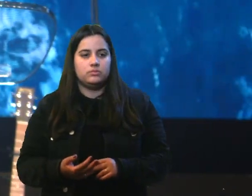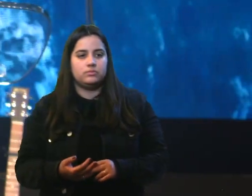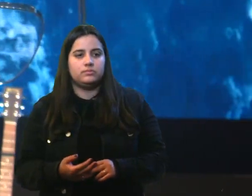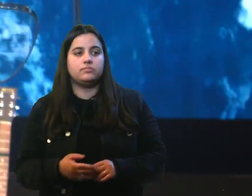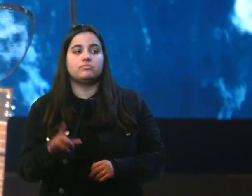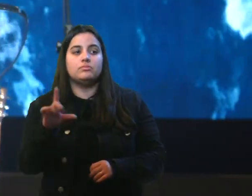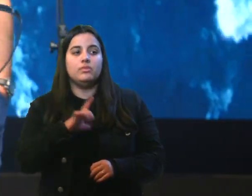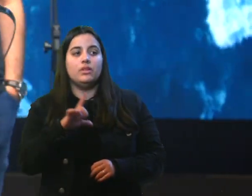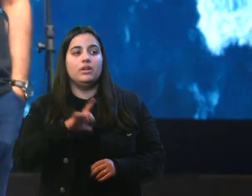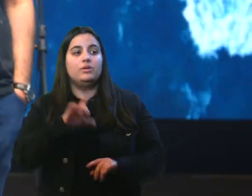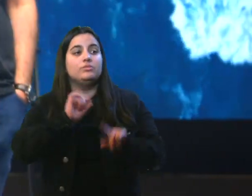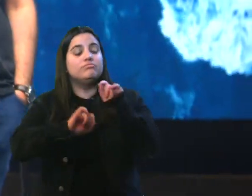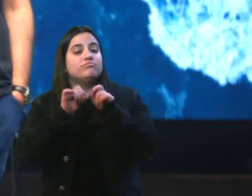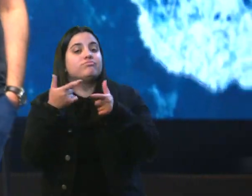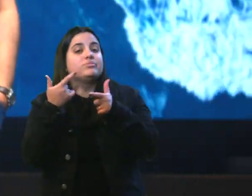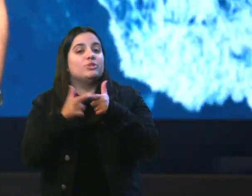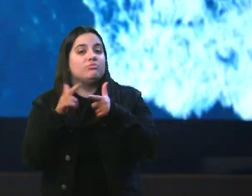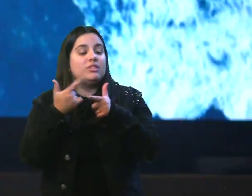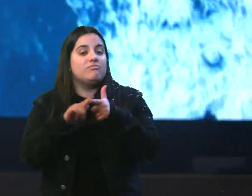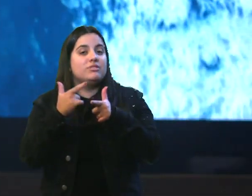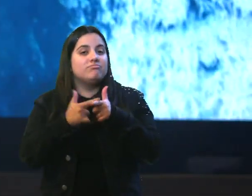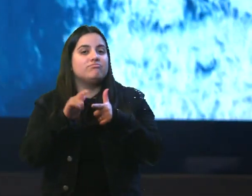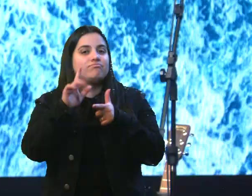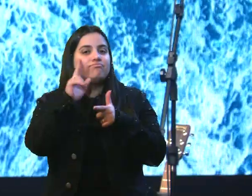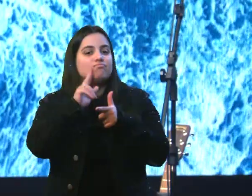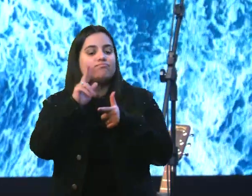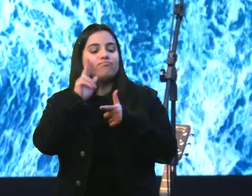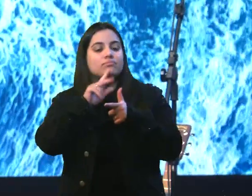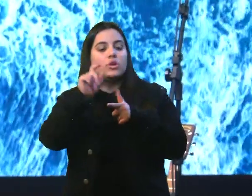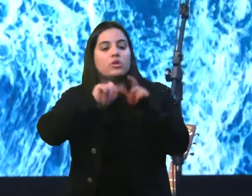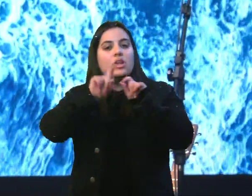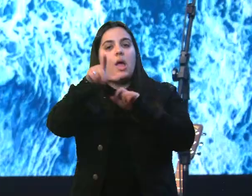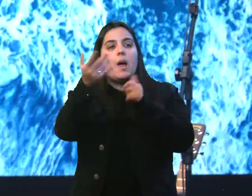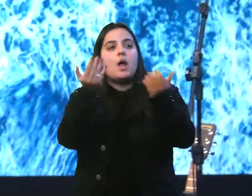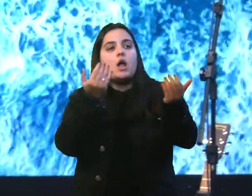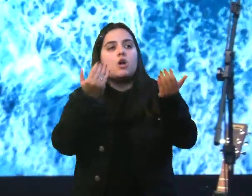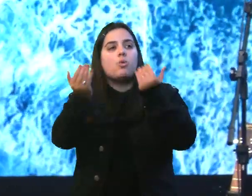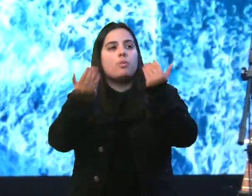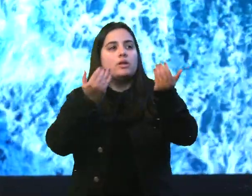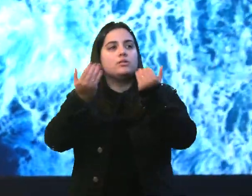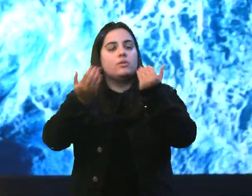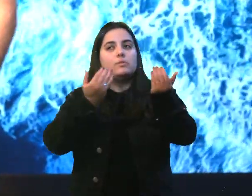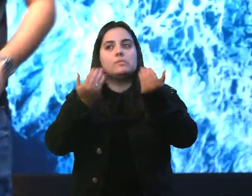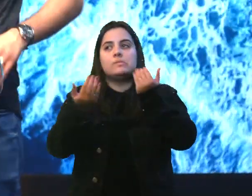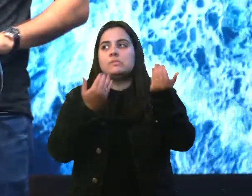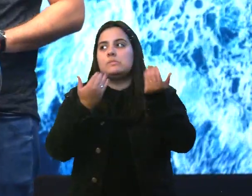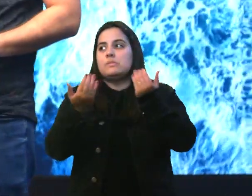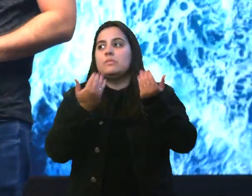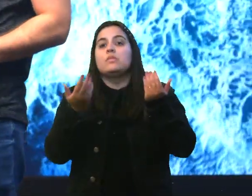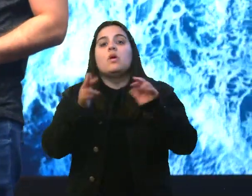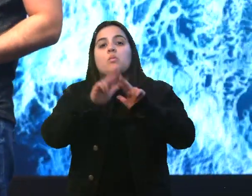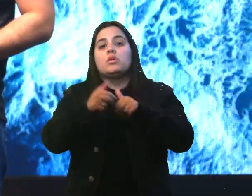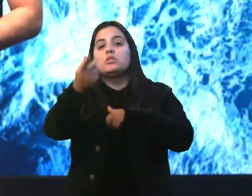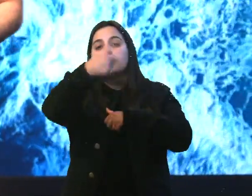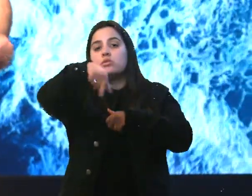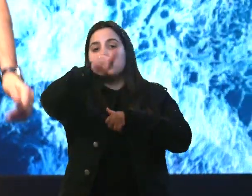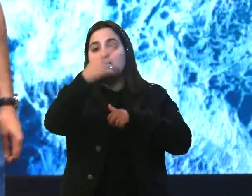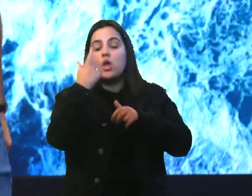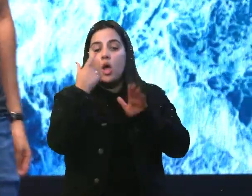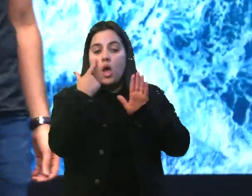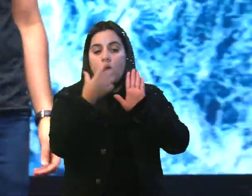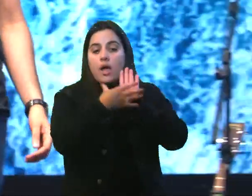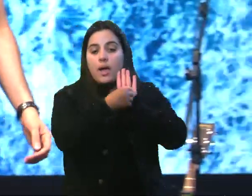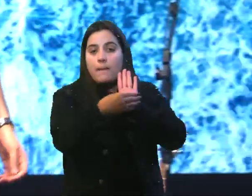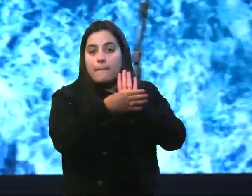E existe um grande vilão nessa história, que é a comparação. Por isso repete comigo esse versículo